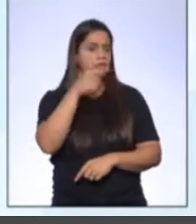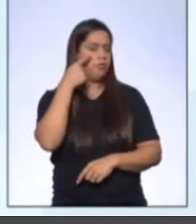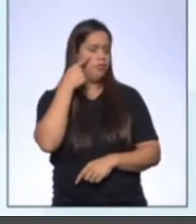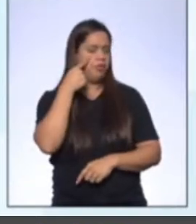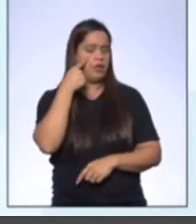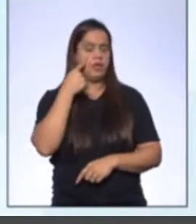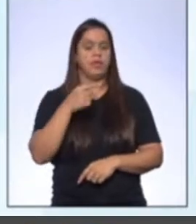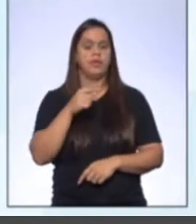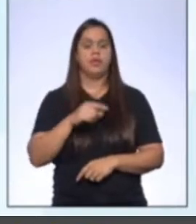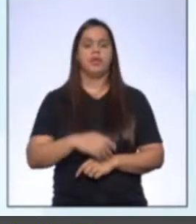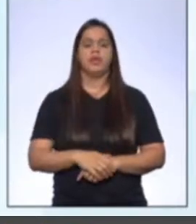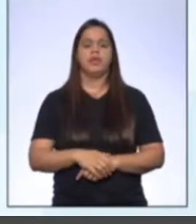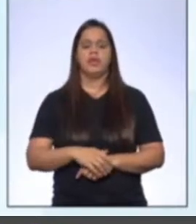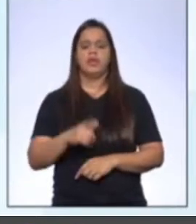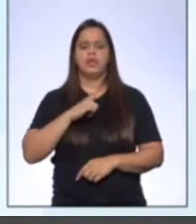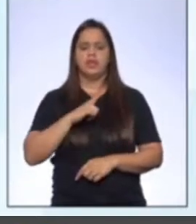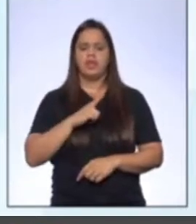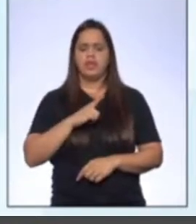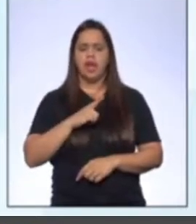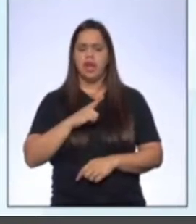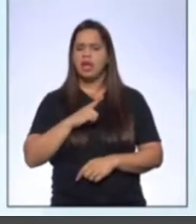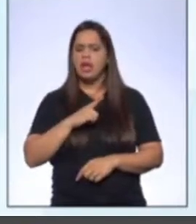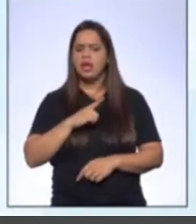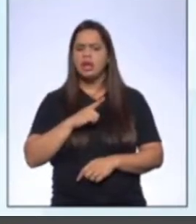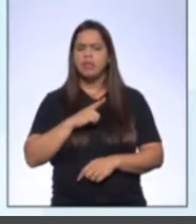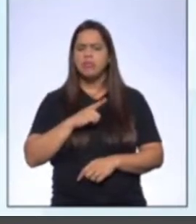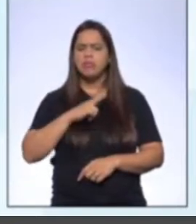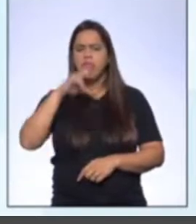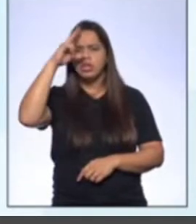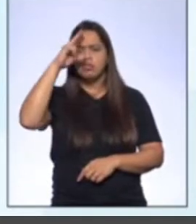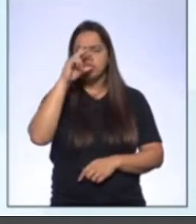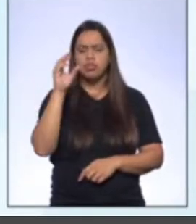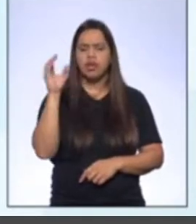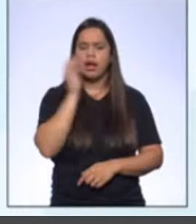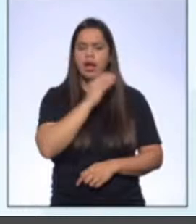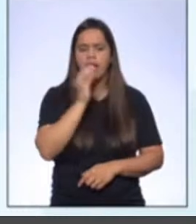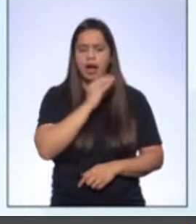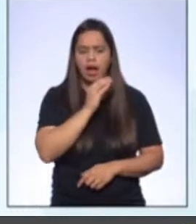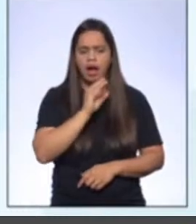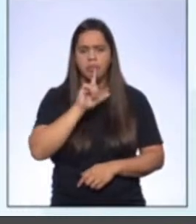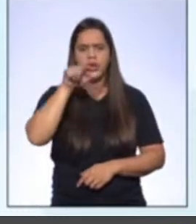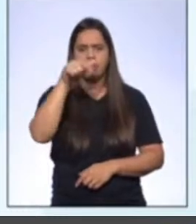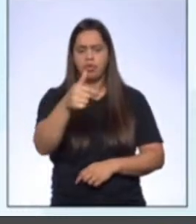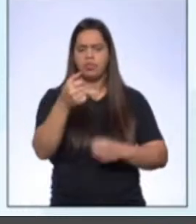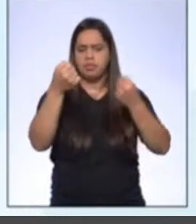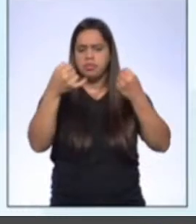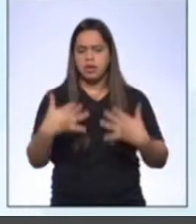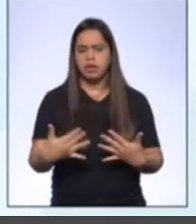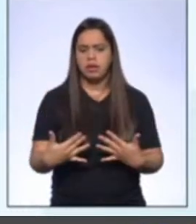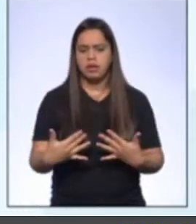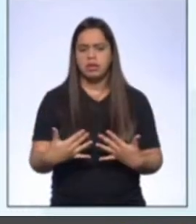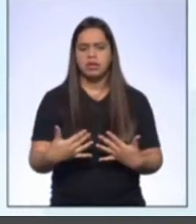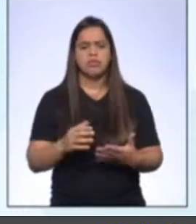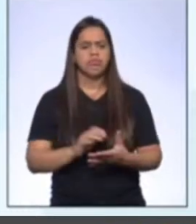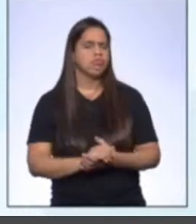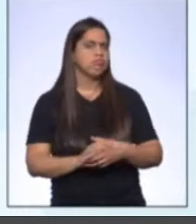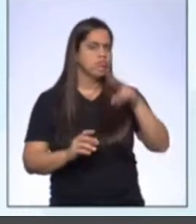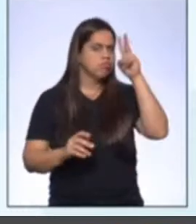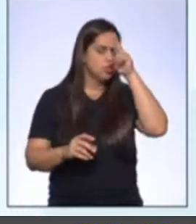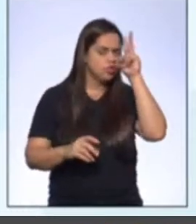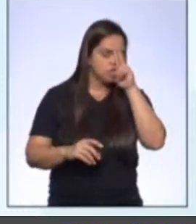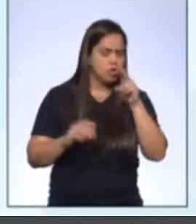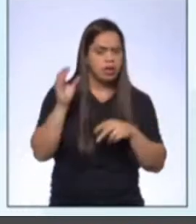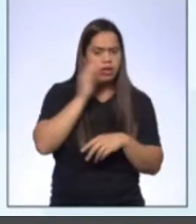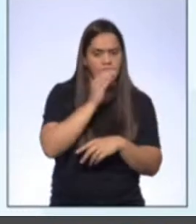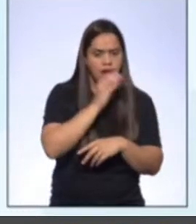Tem desfecho, uma breve história. Uma história breve, como está aí, né? É, uma história breve? É,